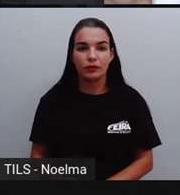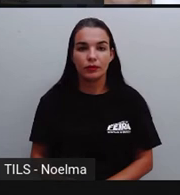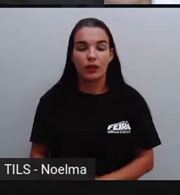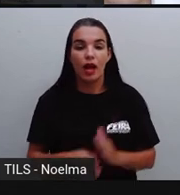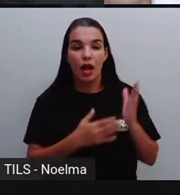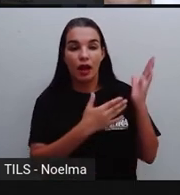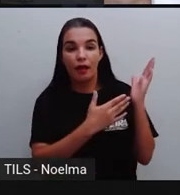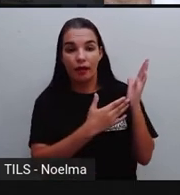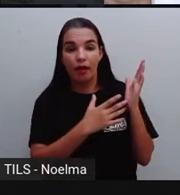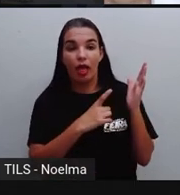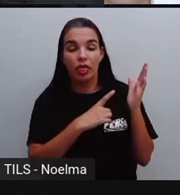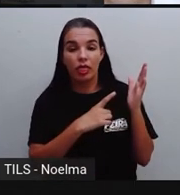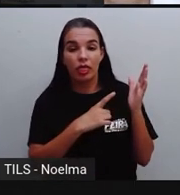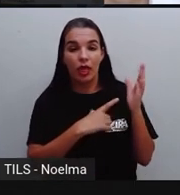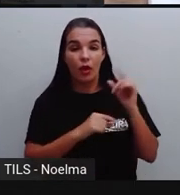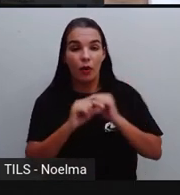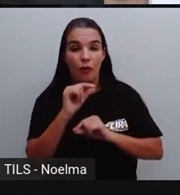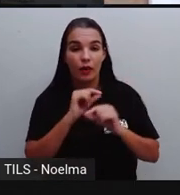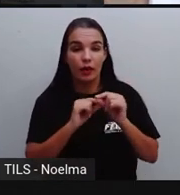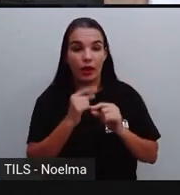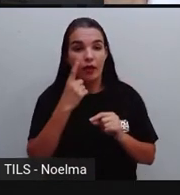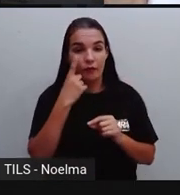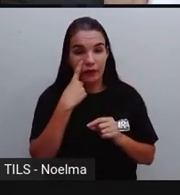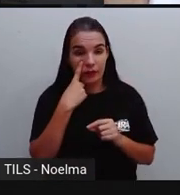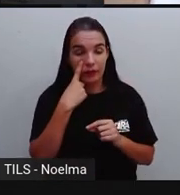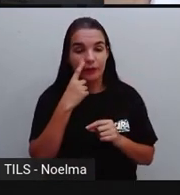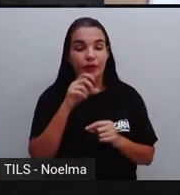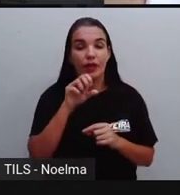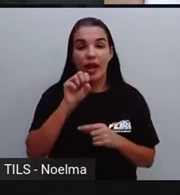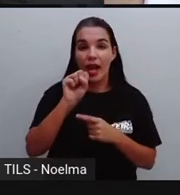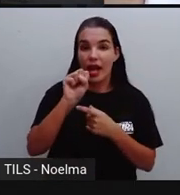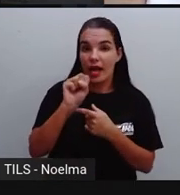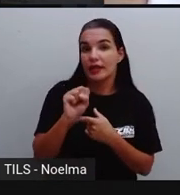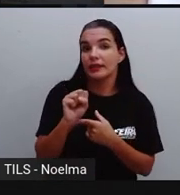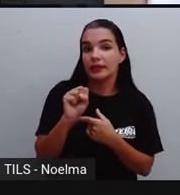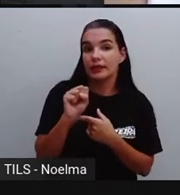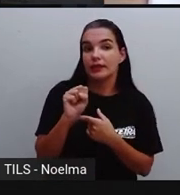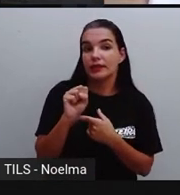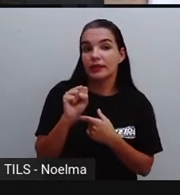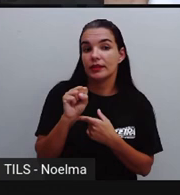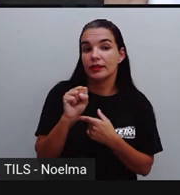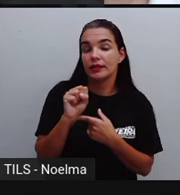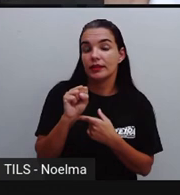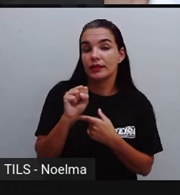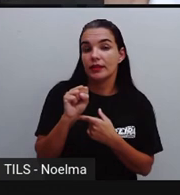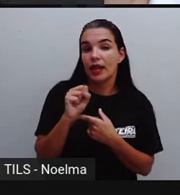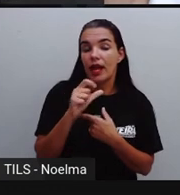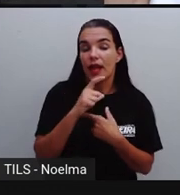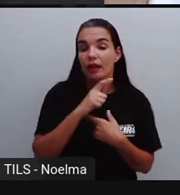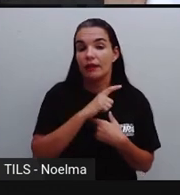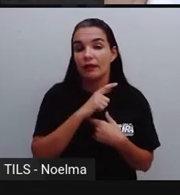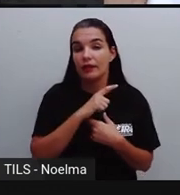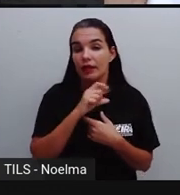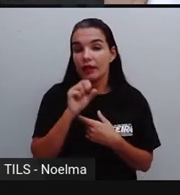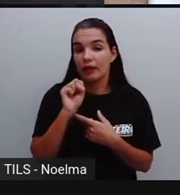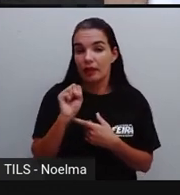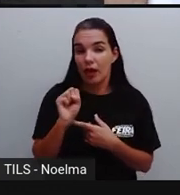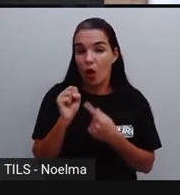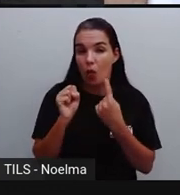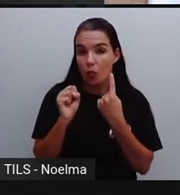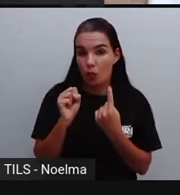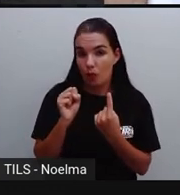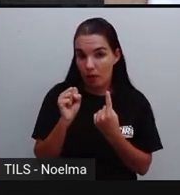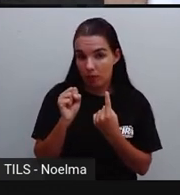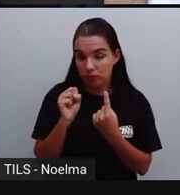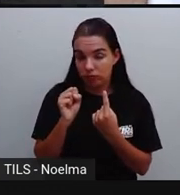que nessa regrinha nós vimos que se a letra si, uma letra si, observem que aqui só